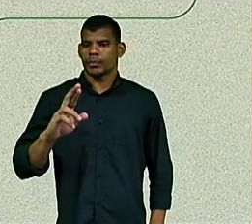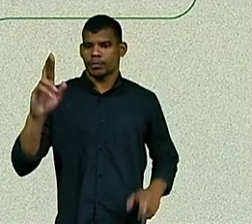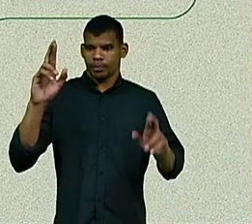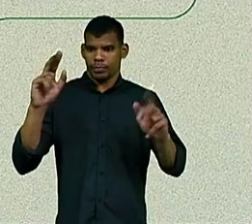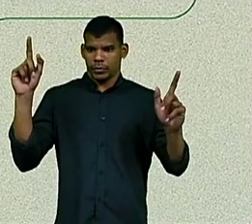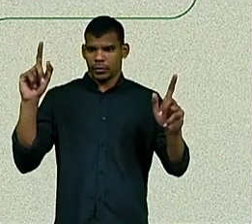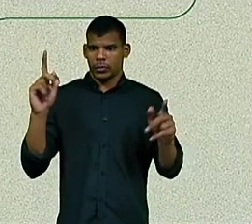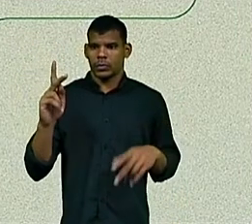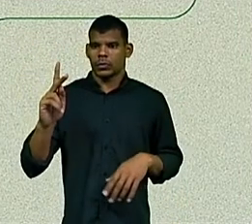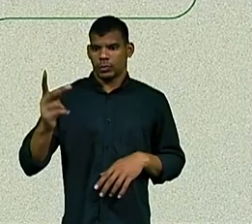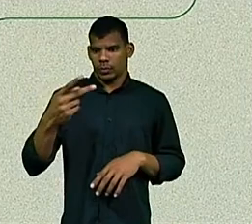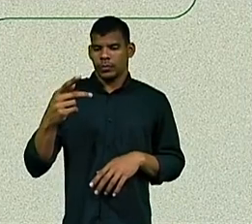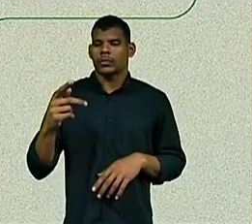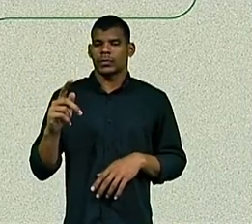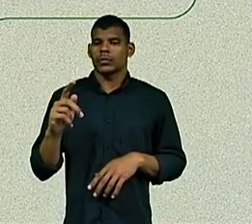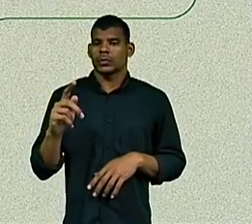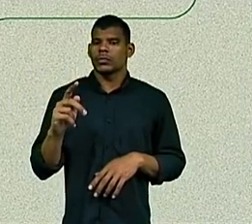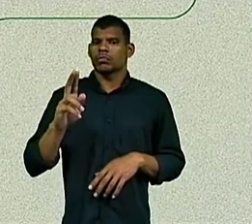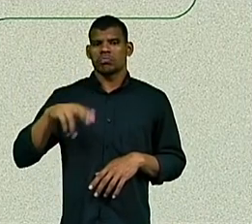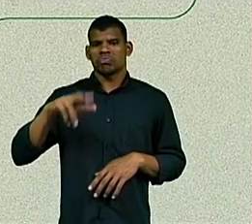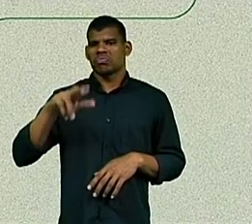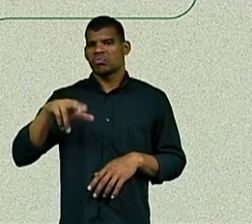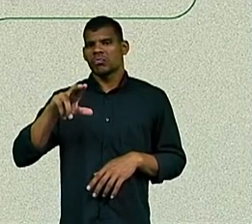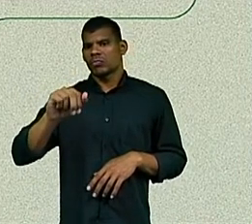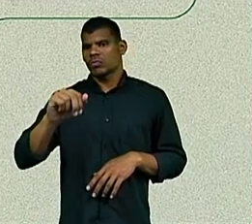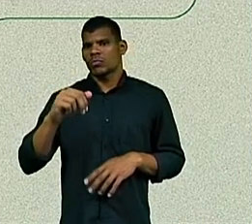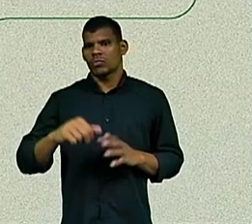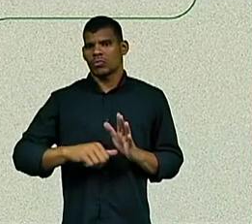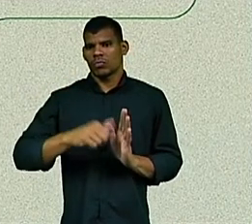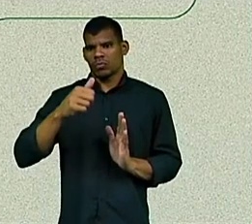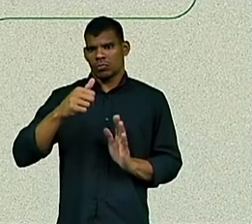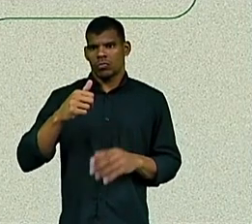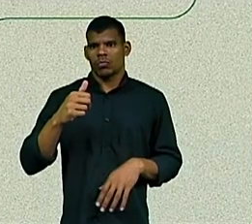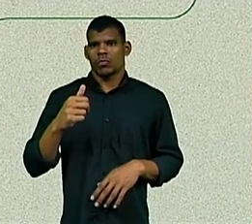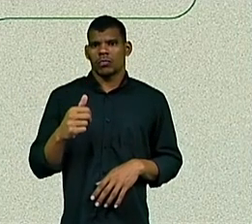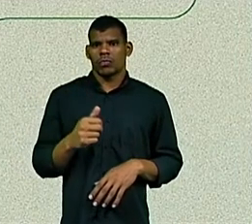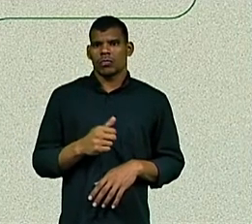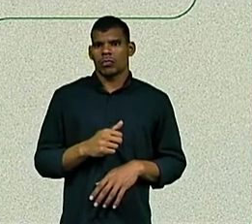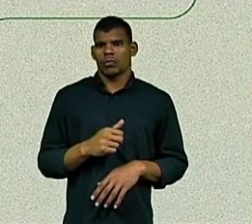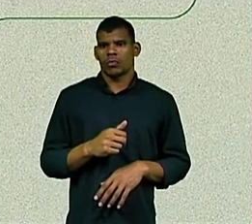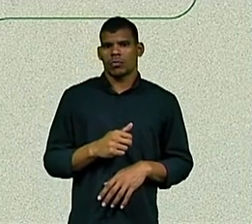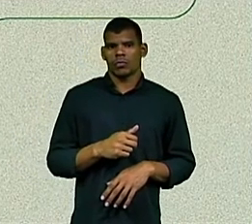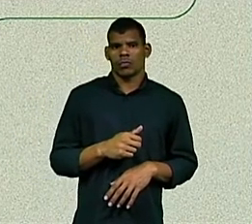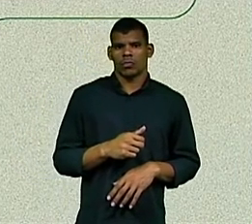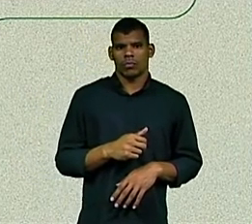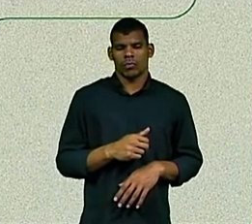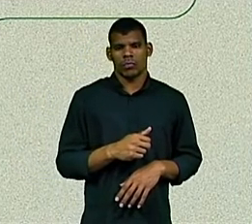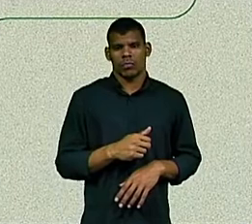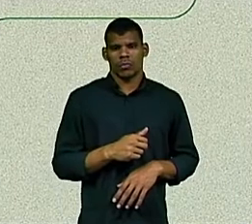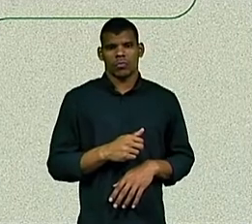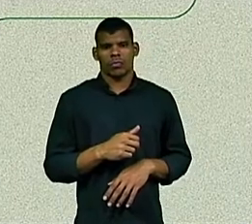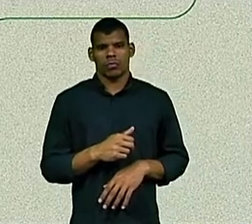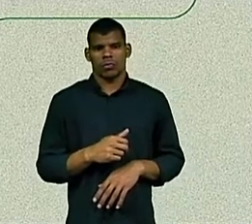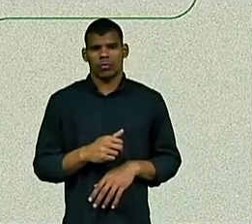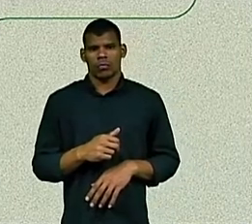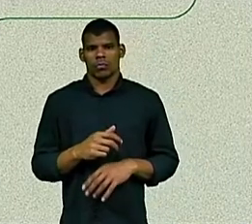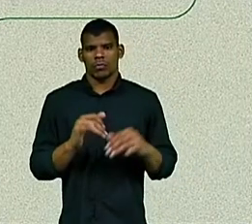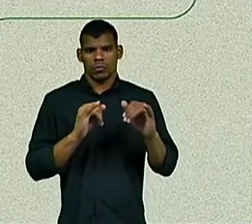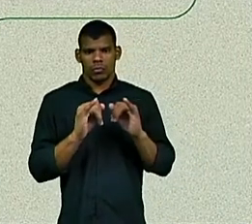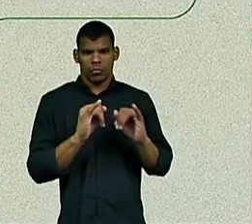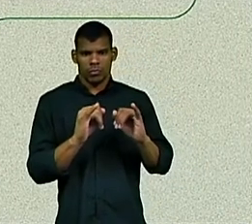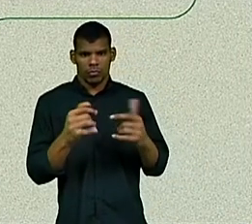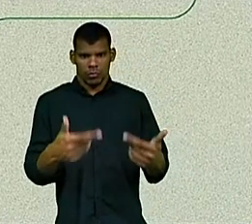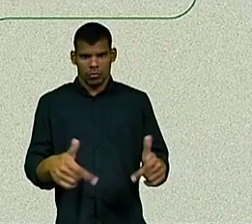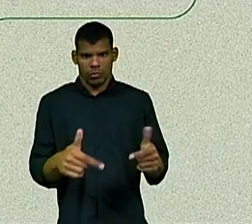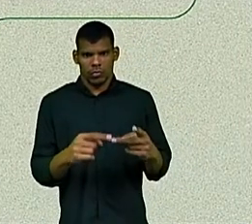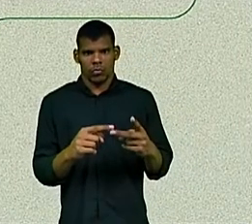estranho né nunca vi isso acontecer a primeira vez no universo que isso acontece não tinha internet não